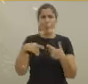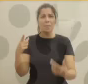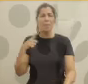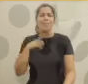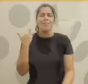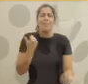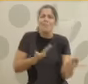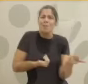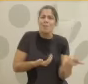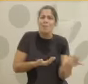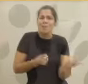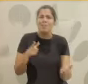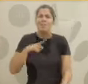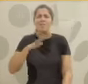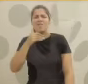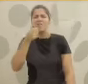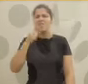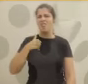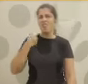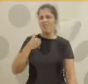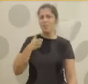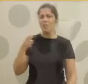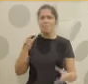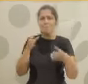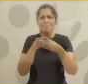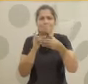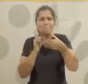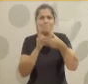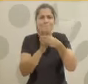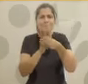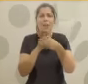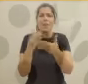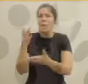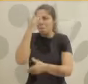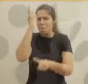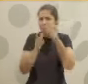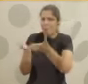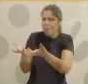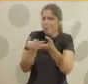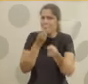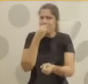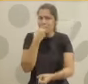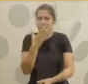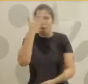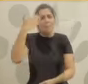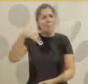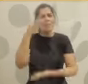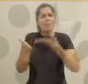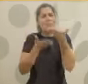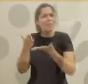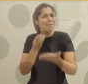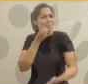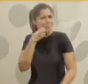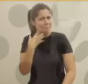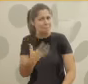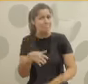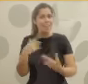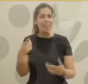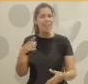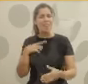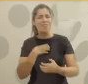pessoas de mais idade, que ele era bem jovem ainda, tinha uns 18 anos, e se integrou ali,